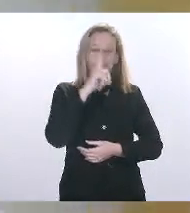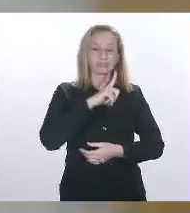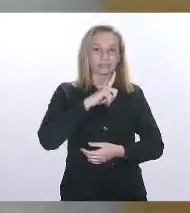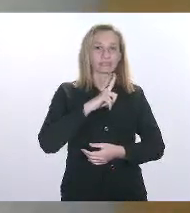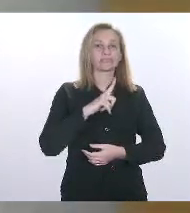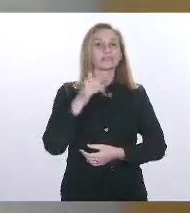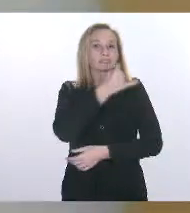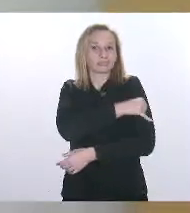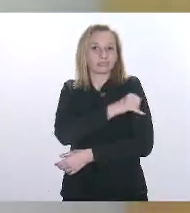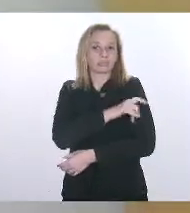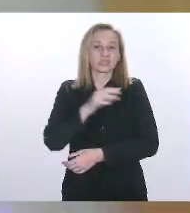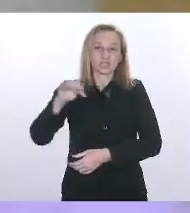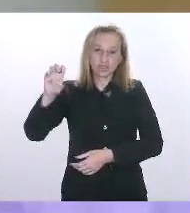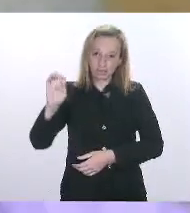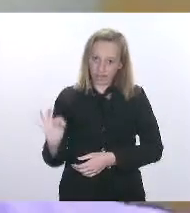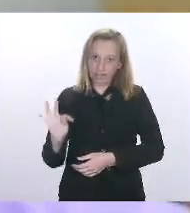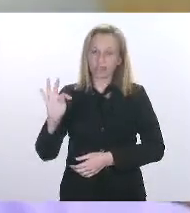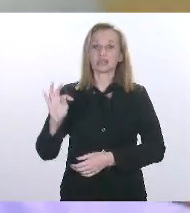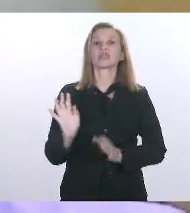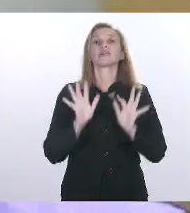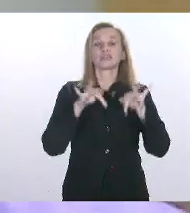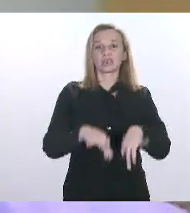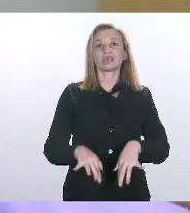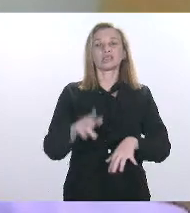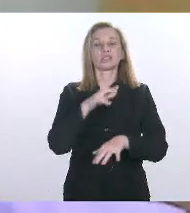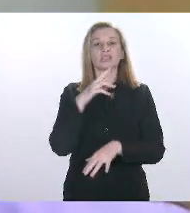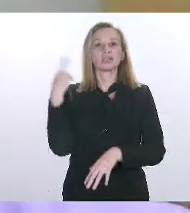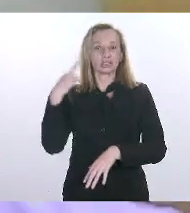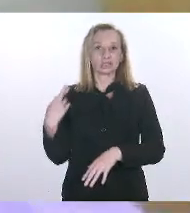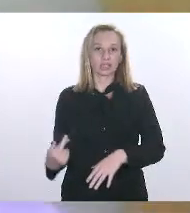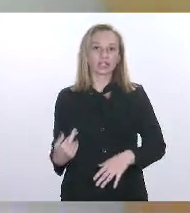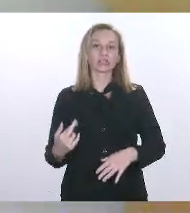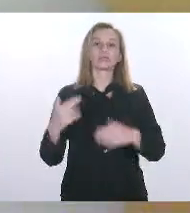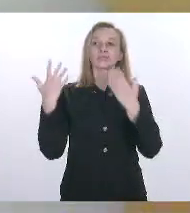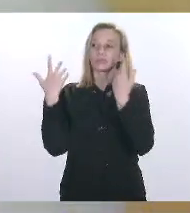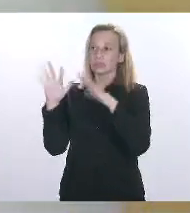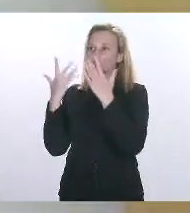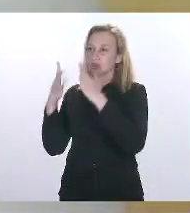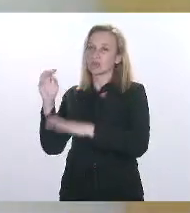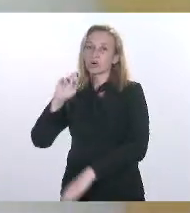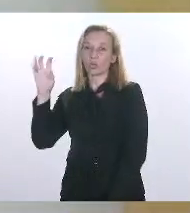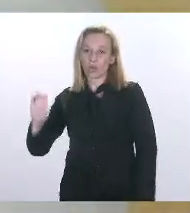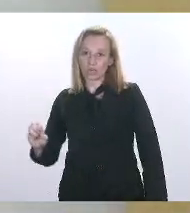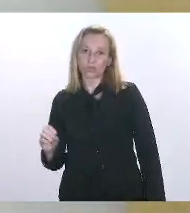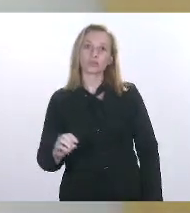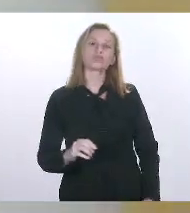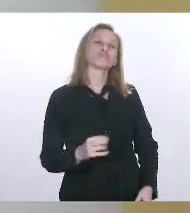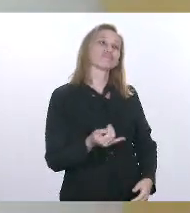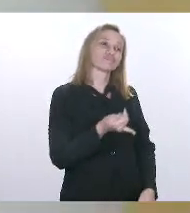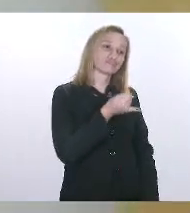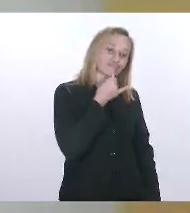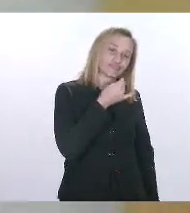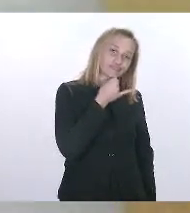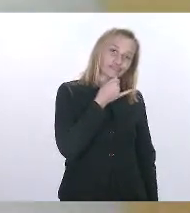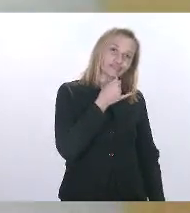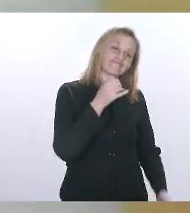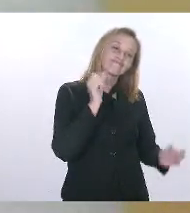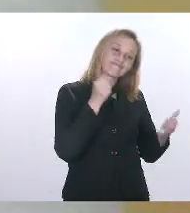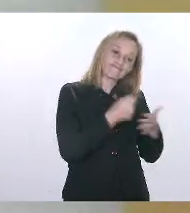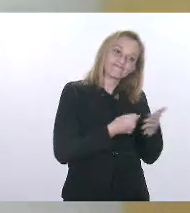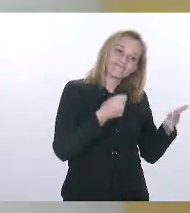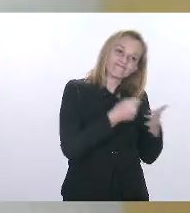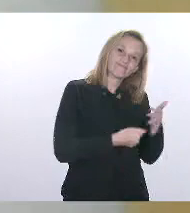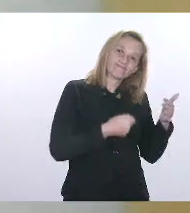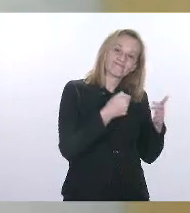Janeiro, que é o do Cefet. Então, deputada Renata, concluo, saudando ao êxito, por um lado, a eleição da professora Wanda Moraes, e, por outro lado, deplorando a insistência